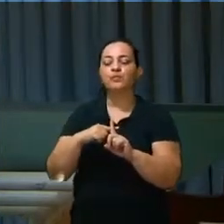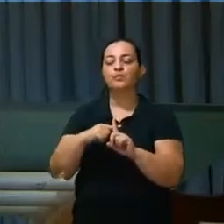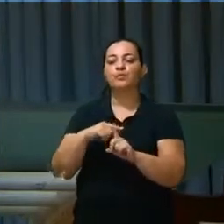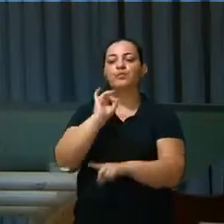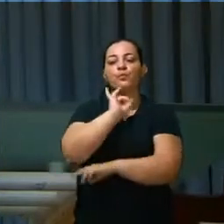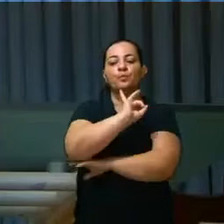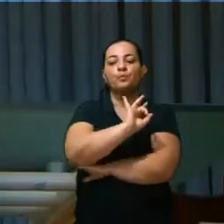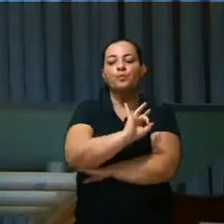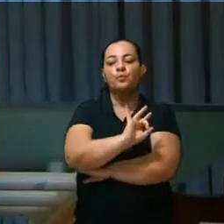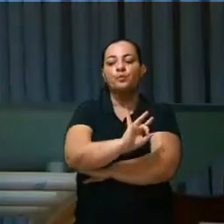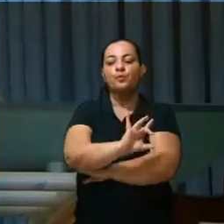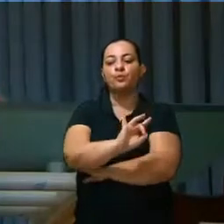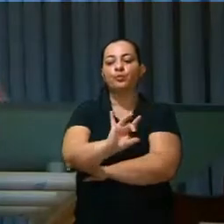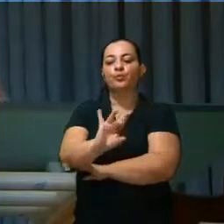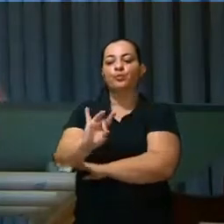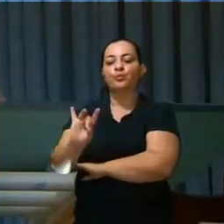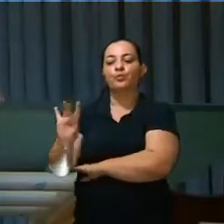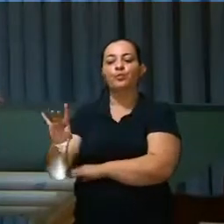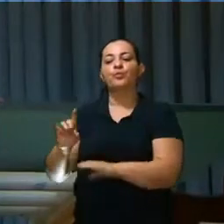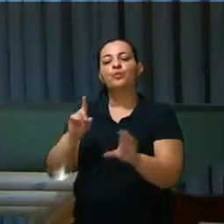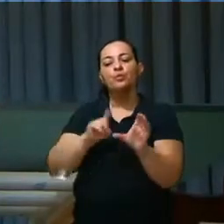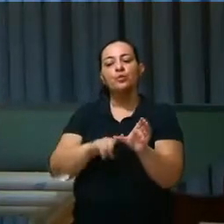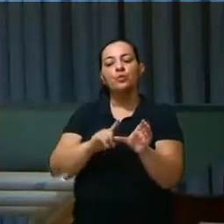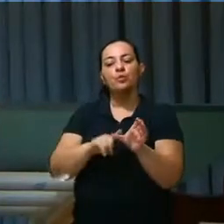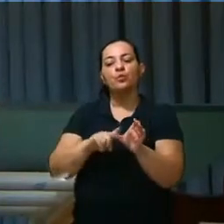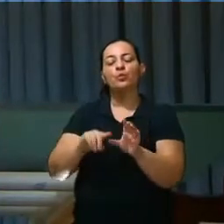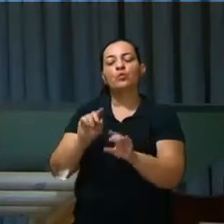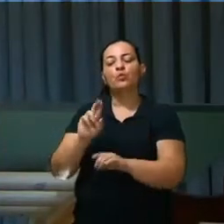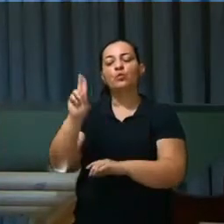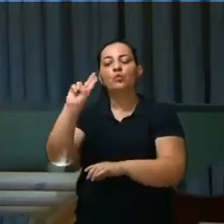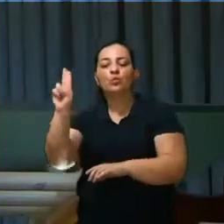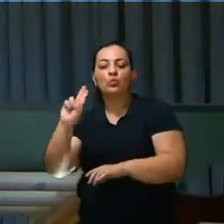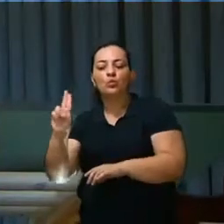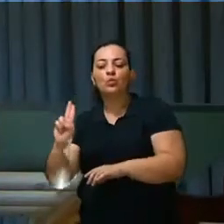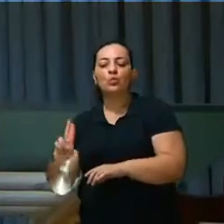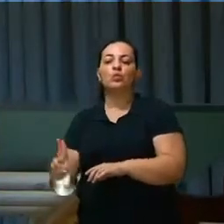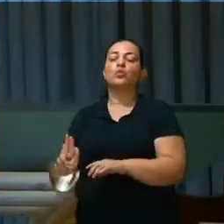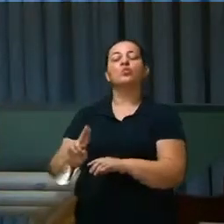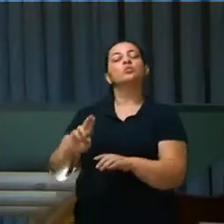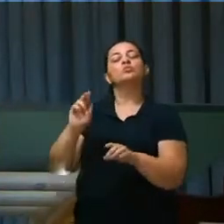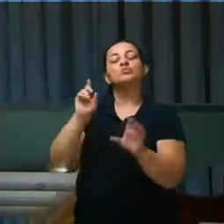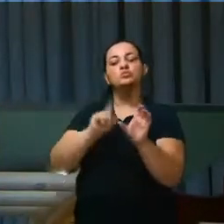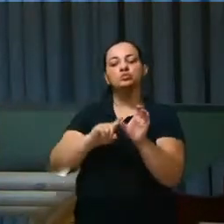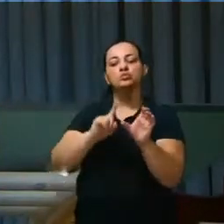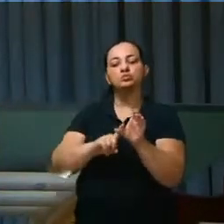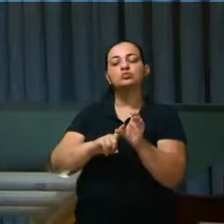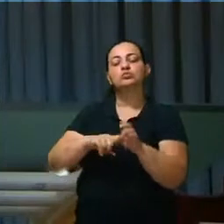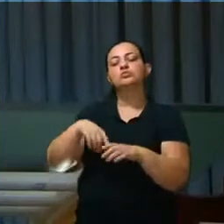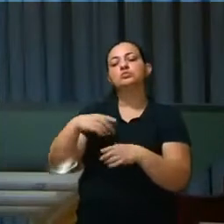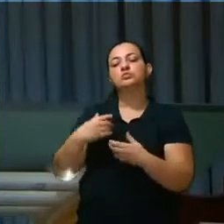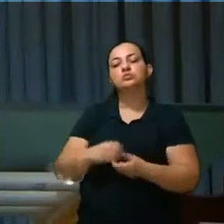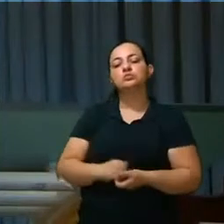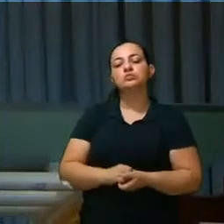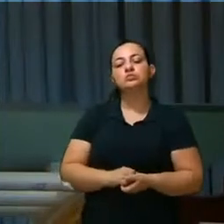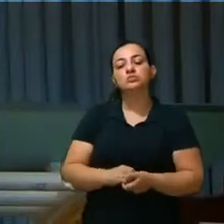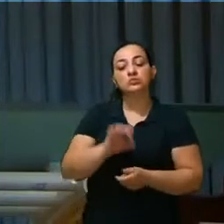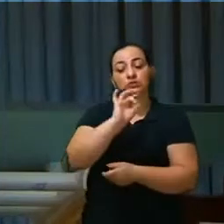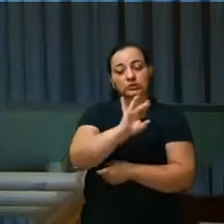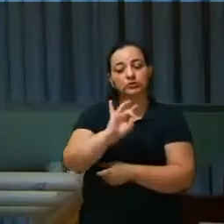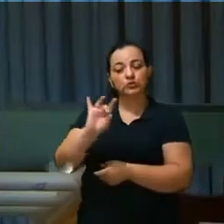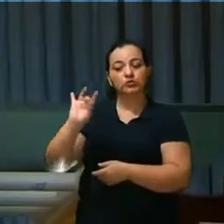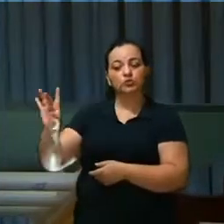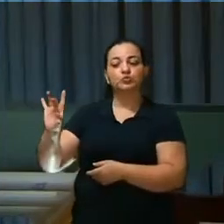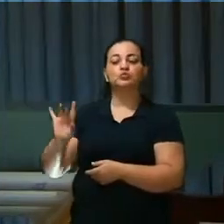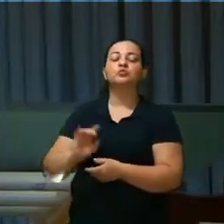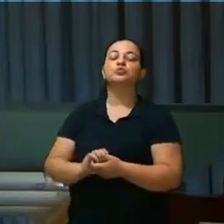em cada cidade dessa que citada é fiz Esmirna pérgamo tiatira a